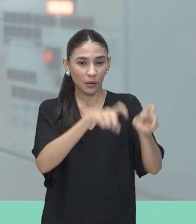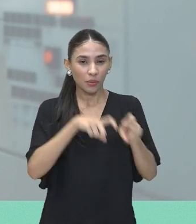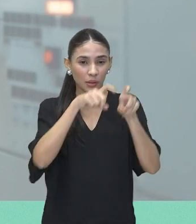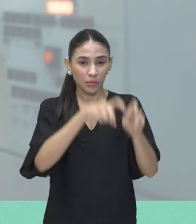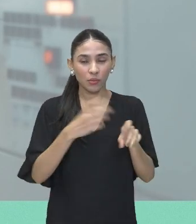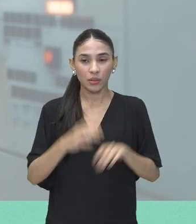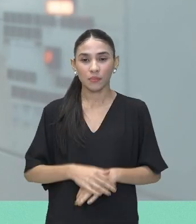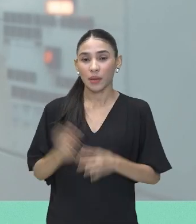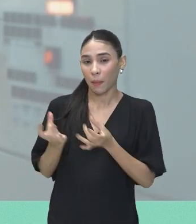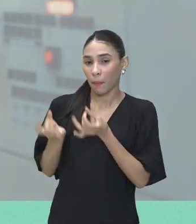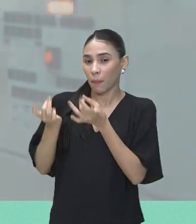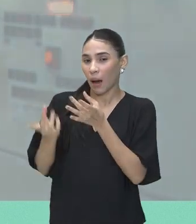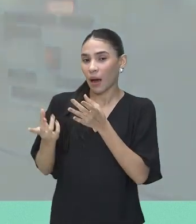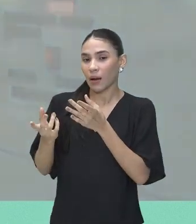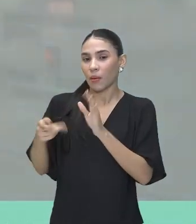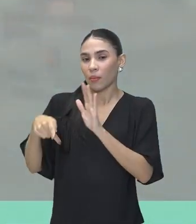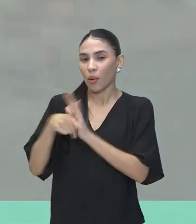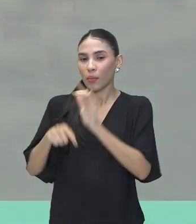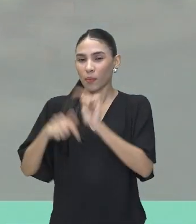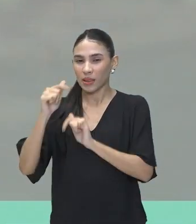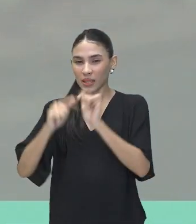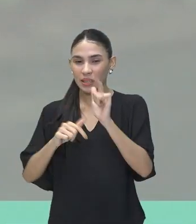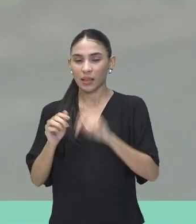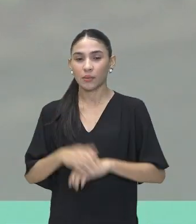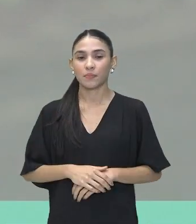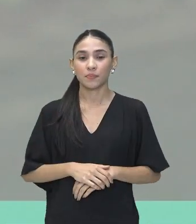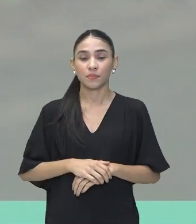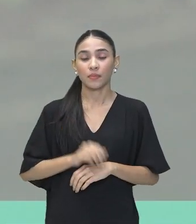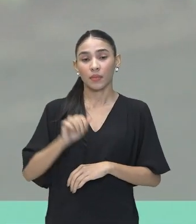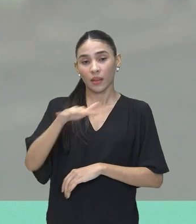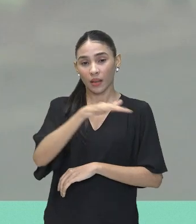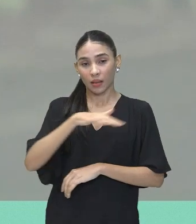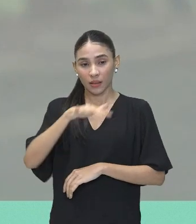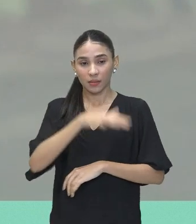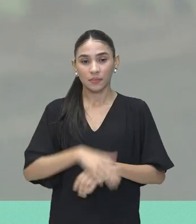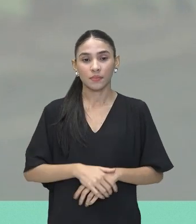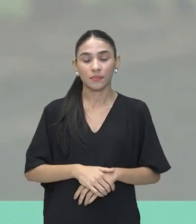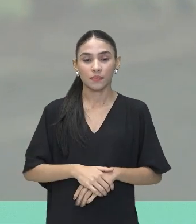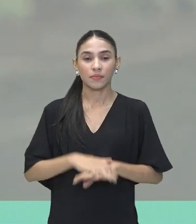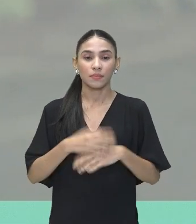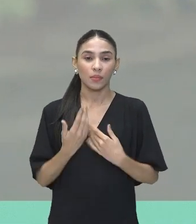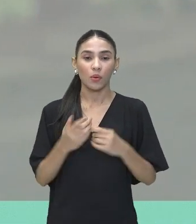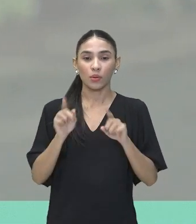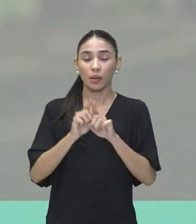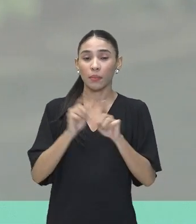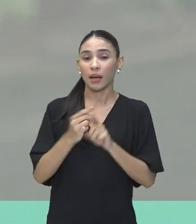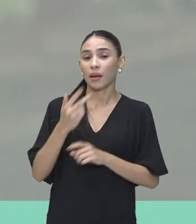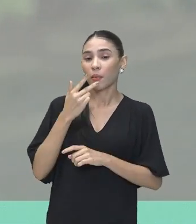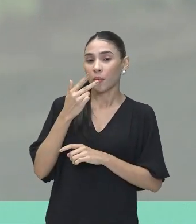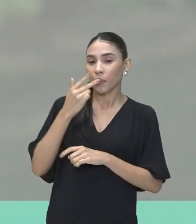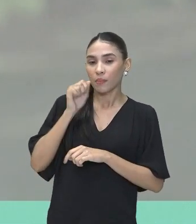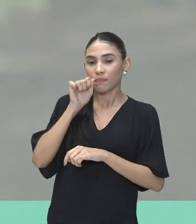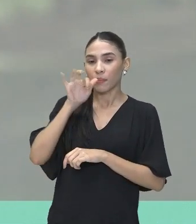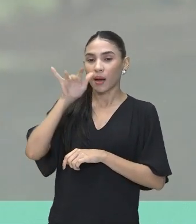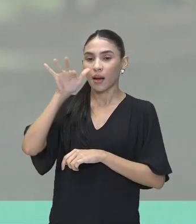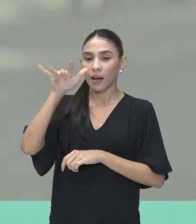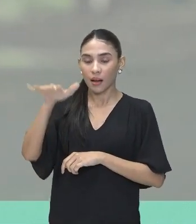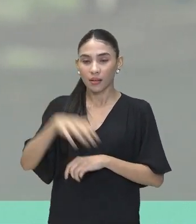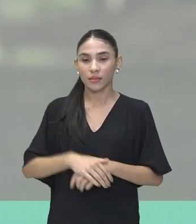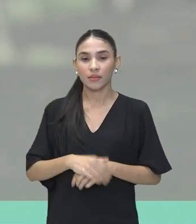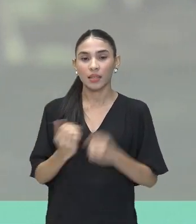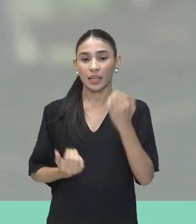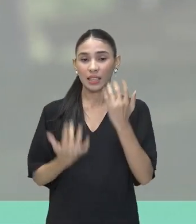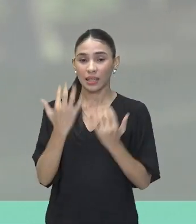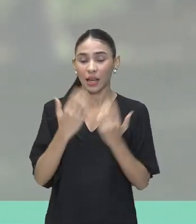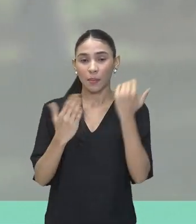veículos automotores. No ambiente, inalação ativa ou passiva da fumaça do cigarro, queima de